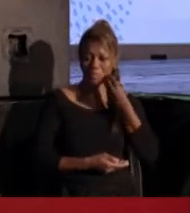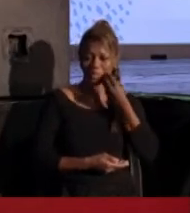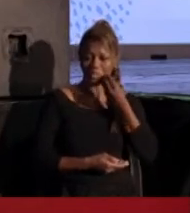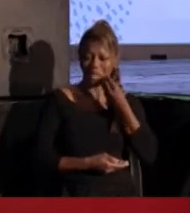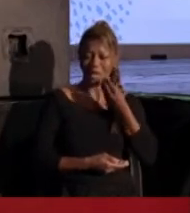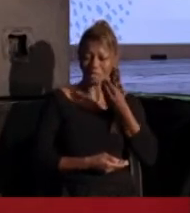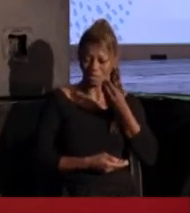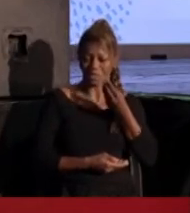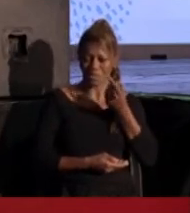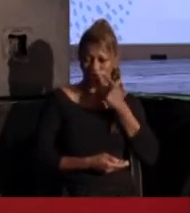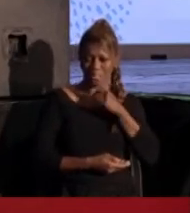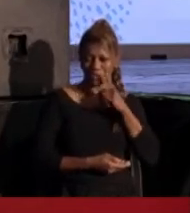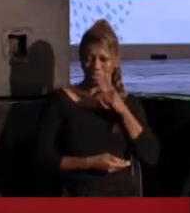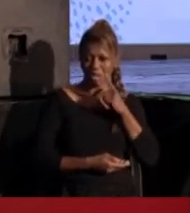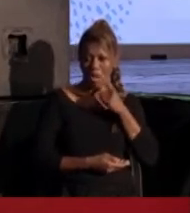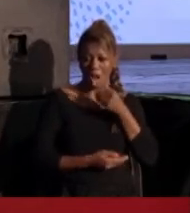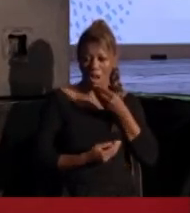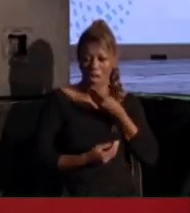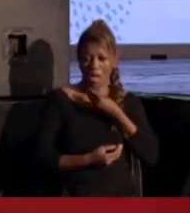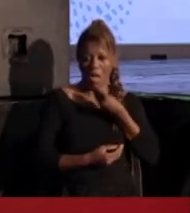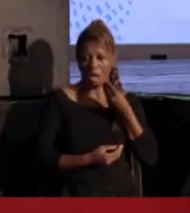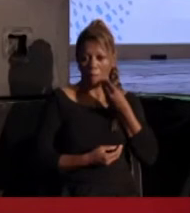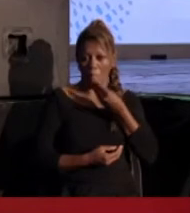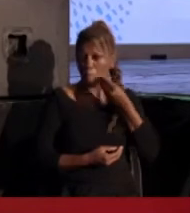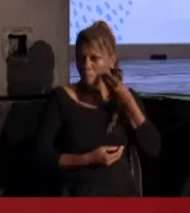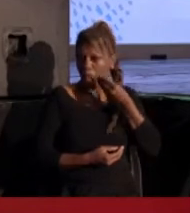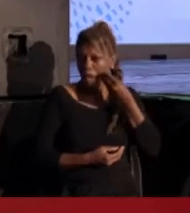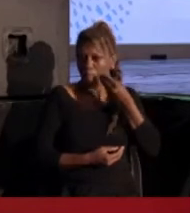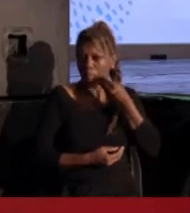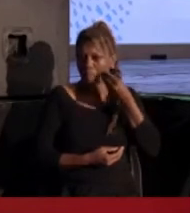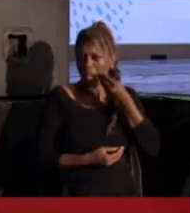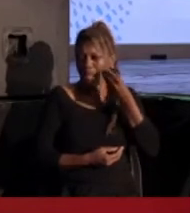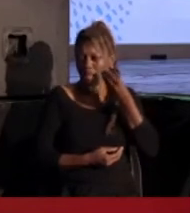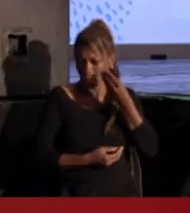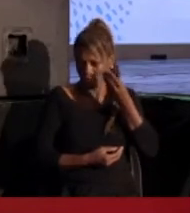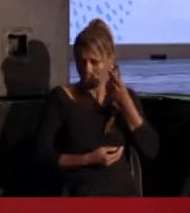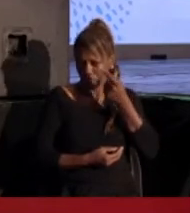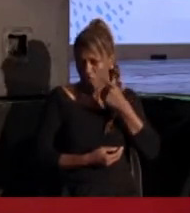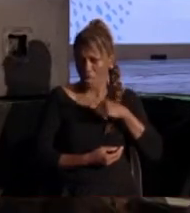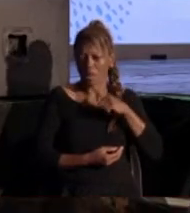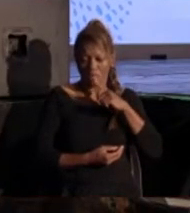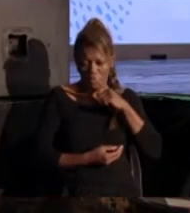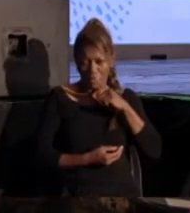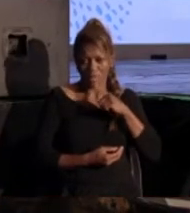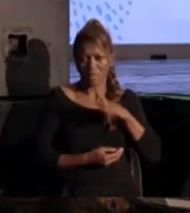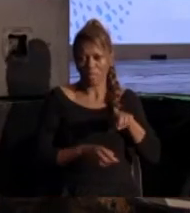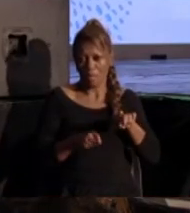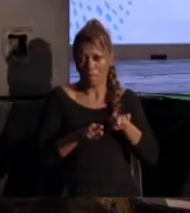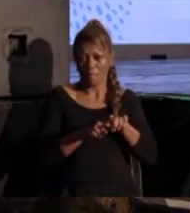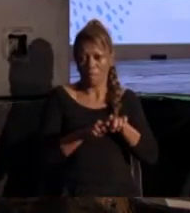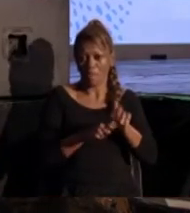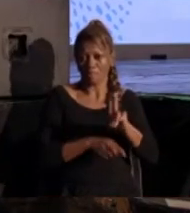E lá onde a pele não é clara, você vai usar o fórceps também.